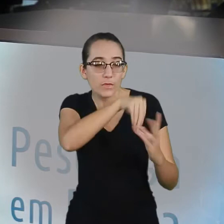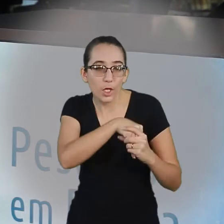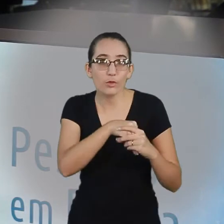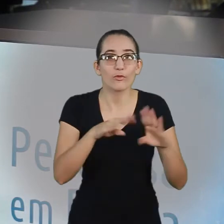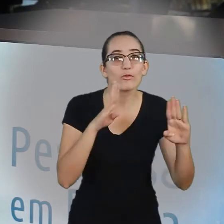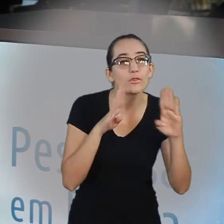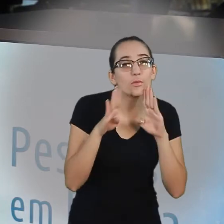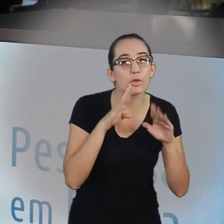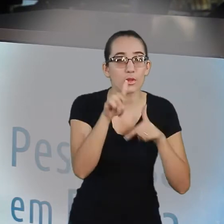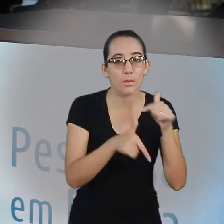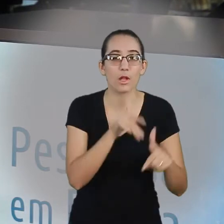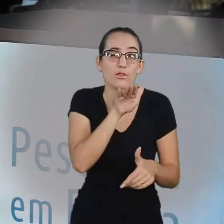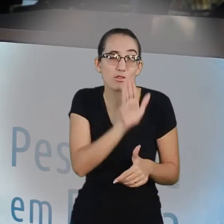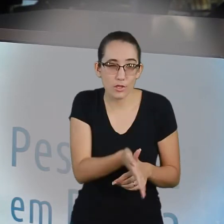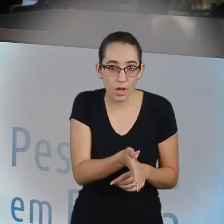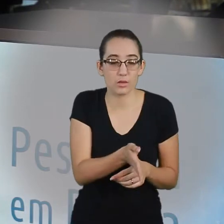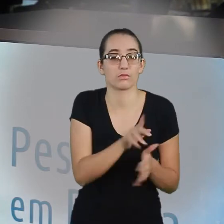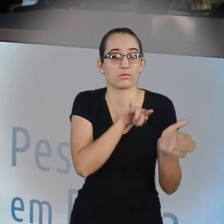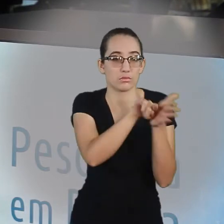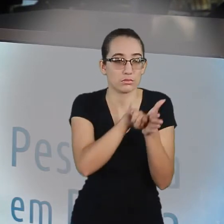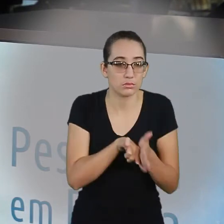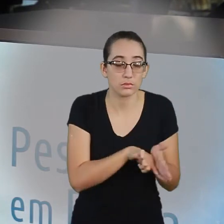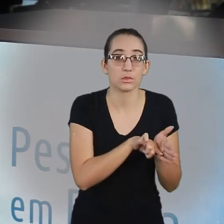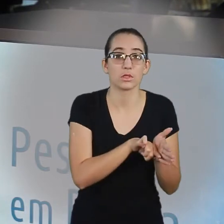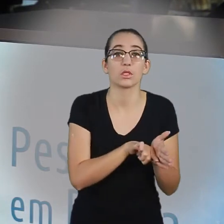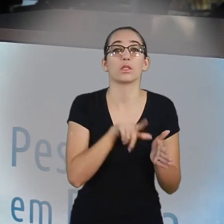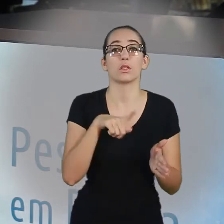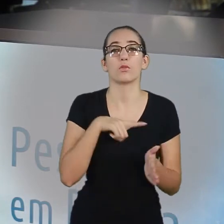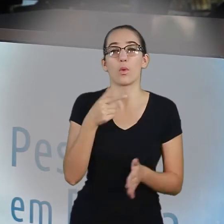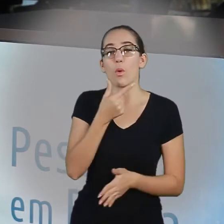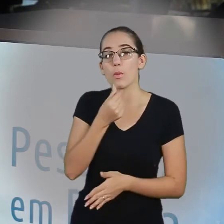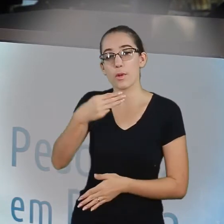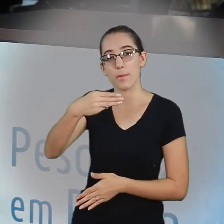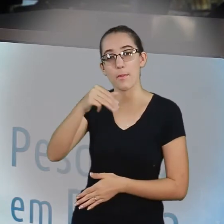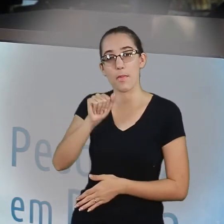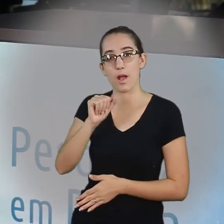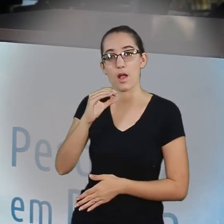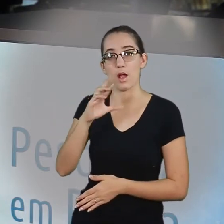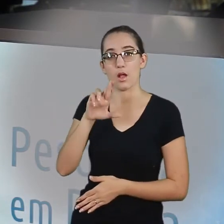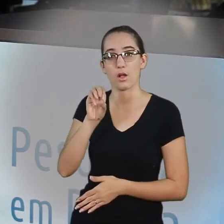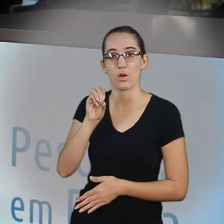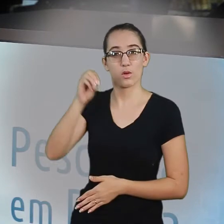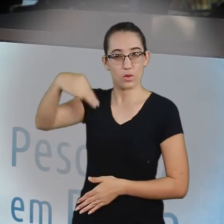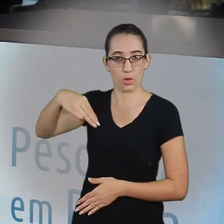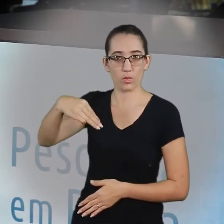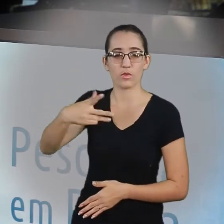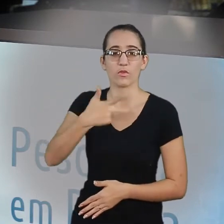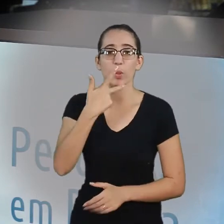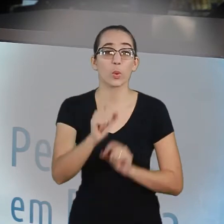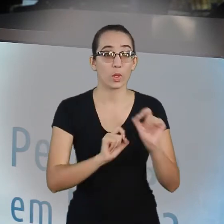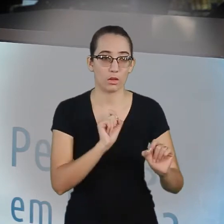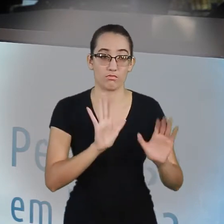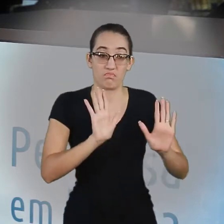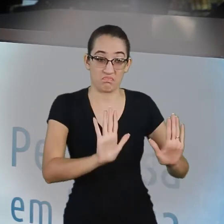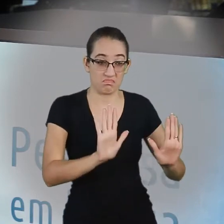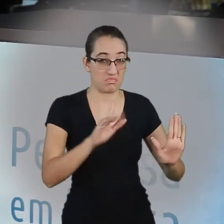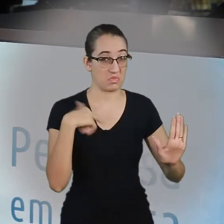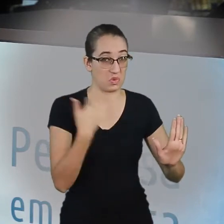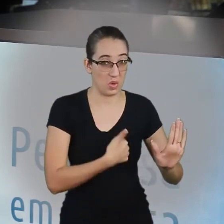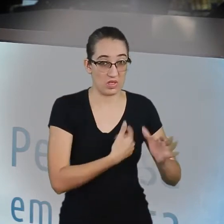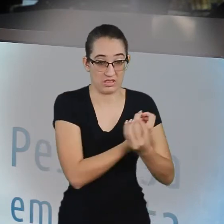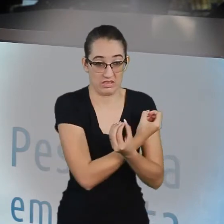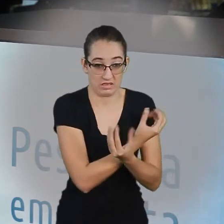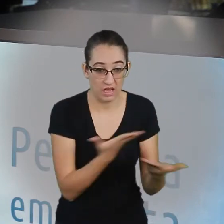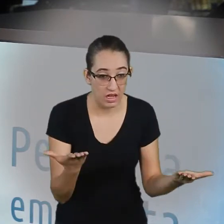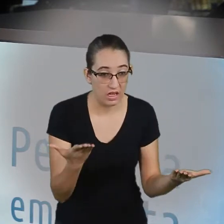E uma das afirmações do Macron, parafraseando um pouco o que ele disse, foi: olha, nós não queremos mais formar talentos